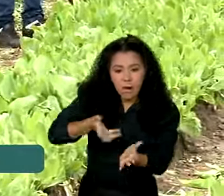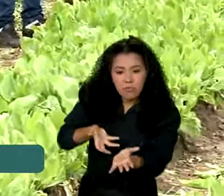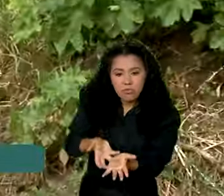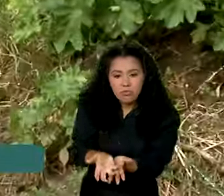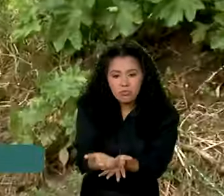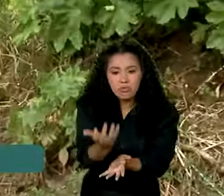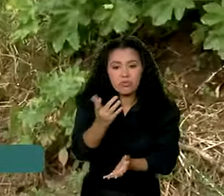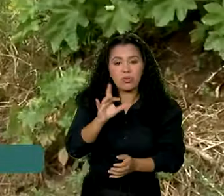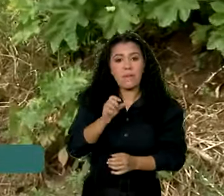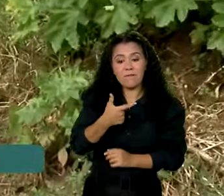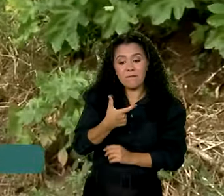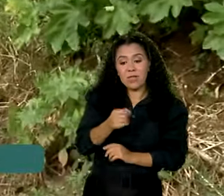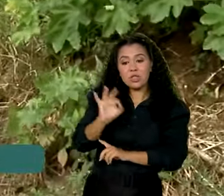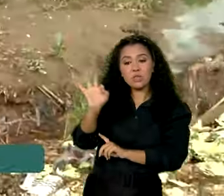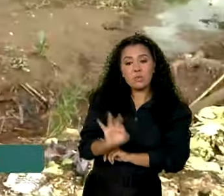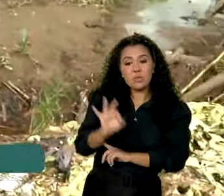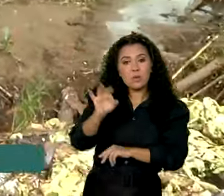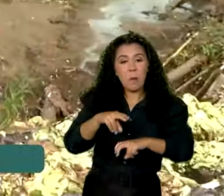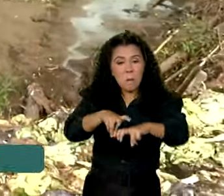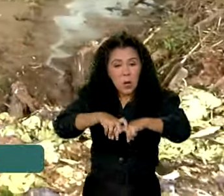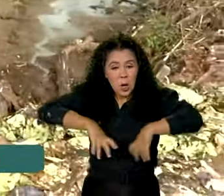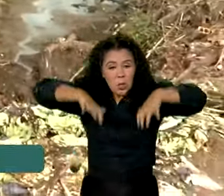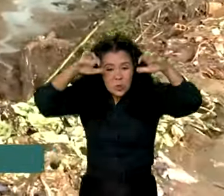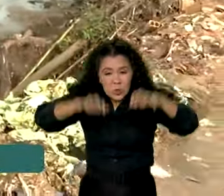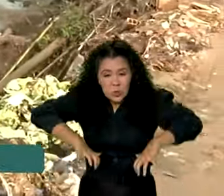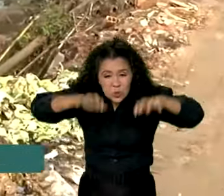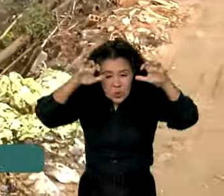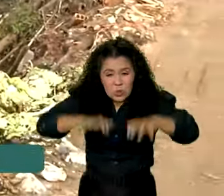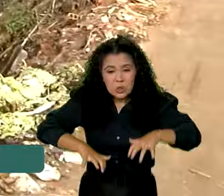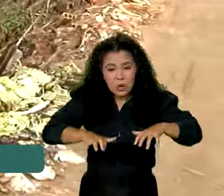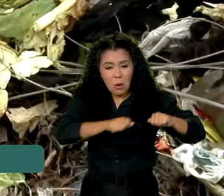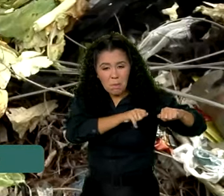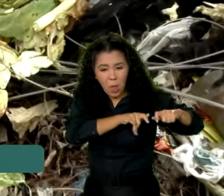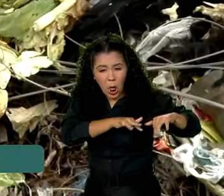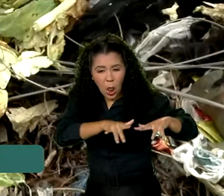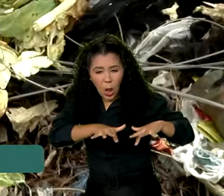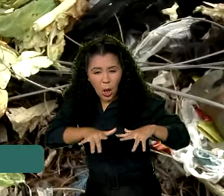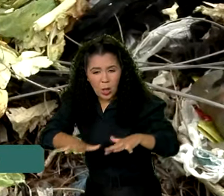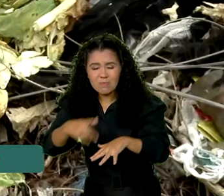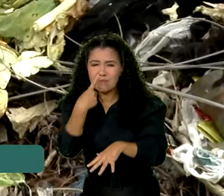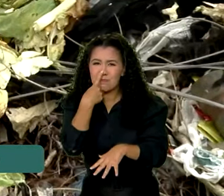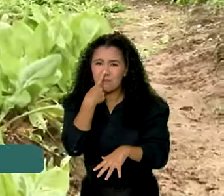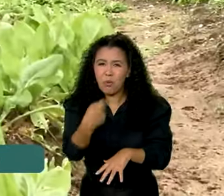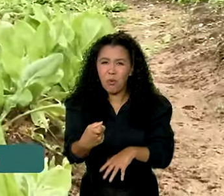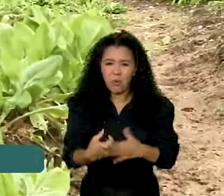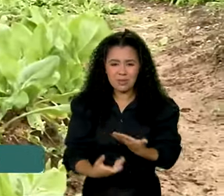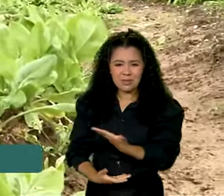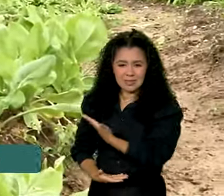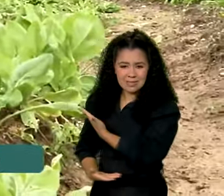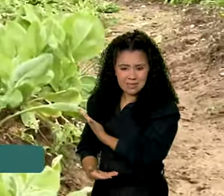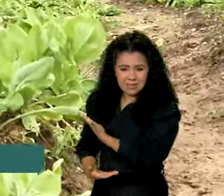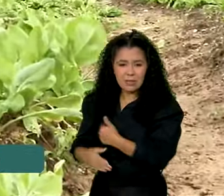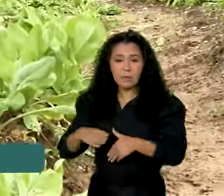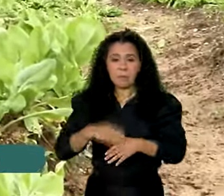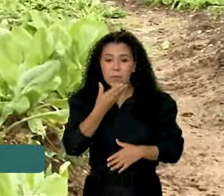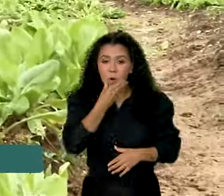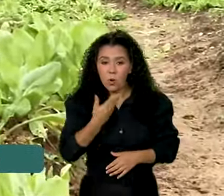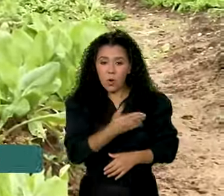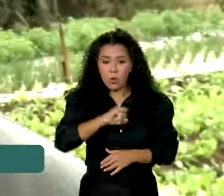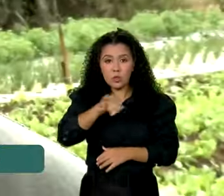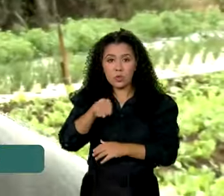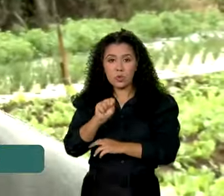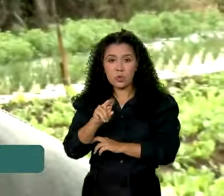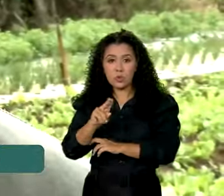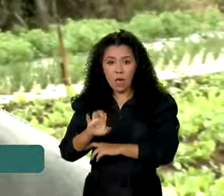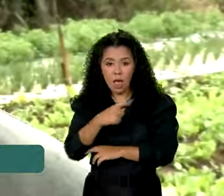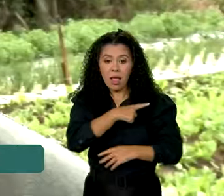esperado. Com as enchentes, o que não foi levado pelas águas apodreceu. Josué trabalha na propriedade